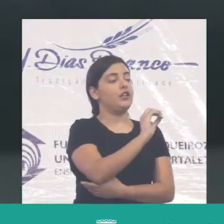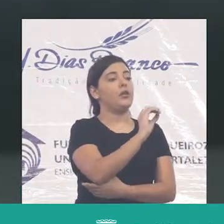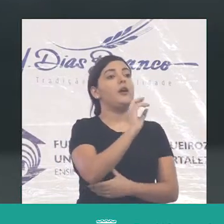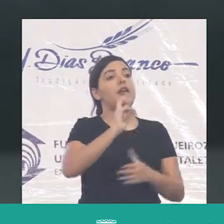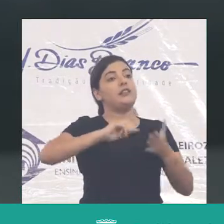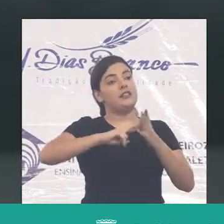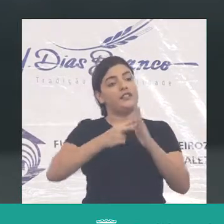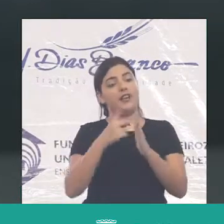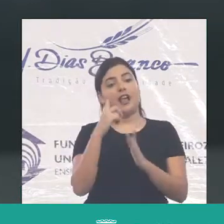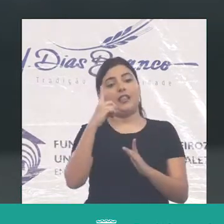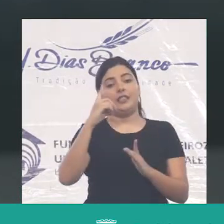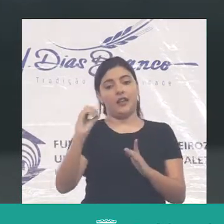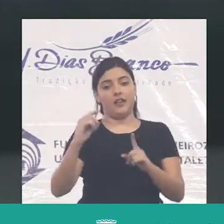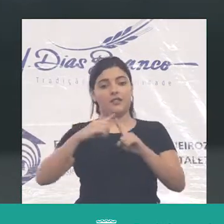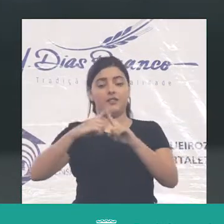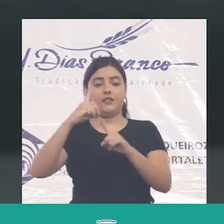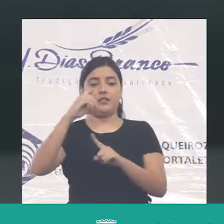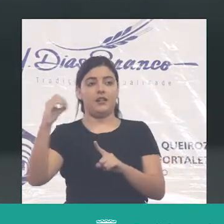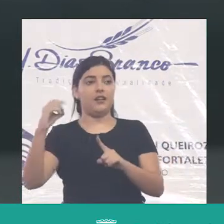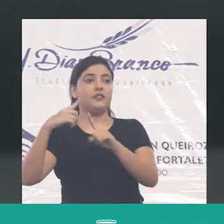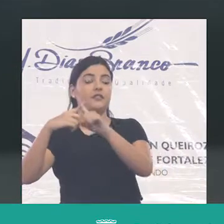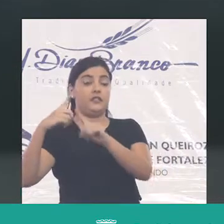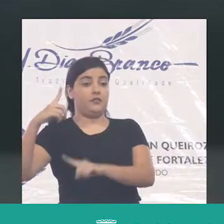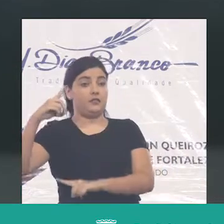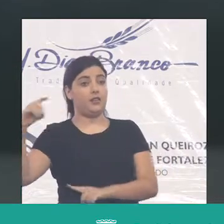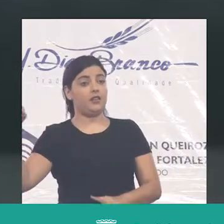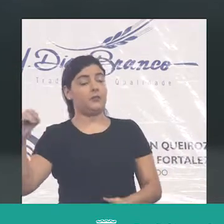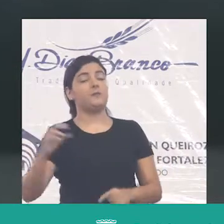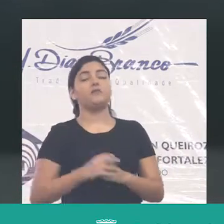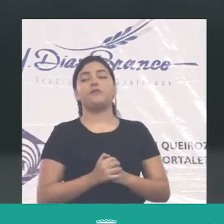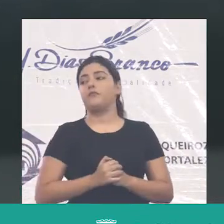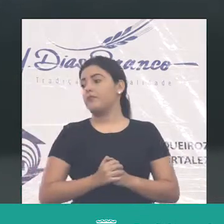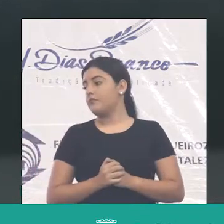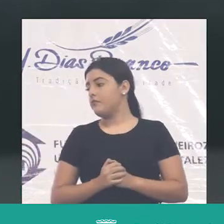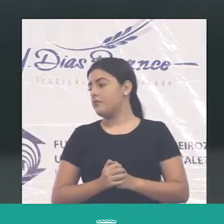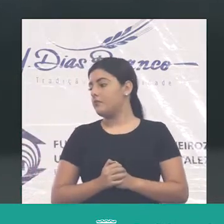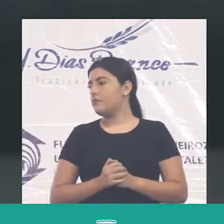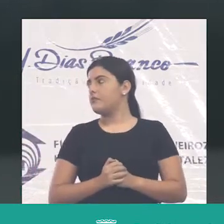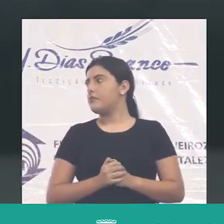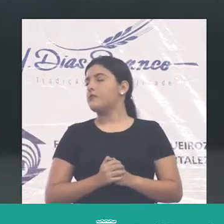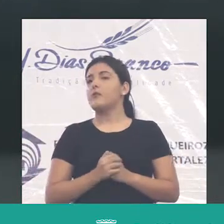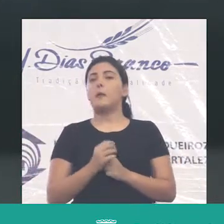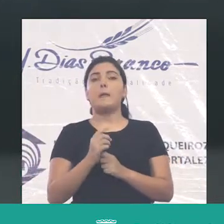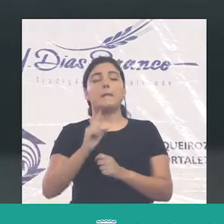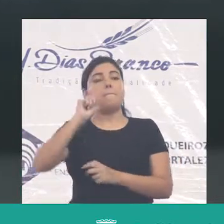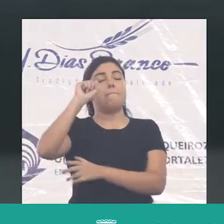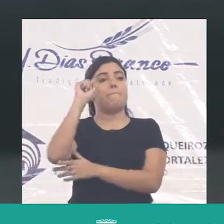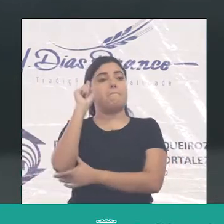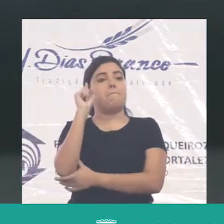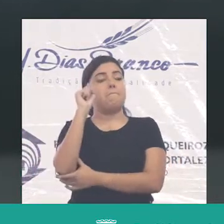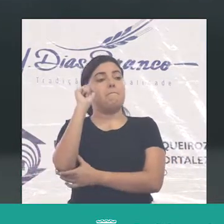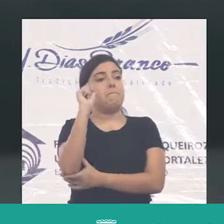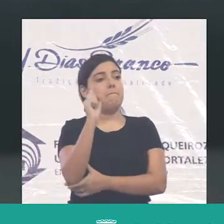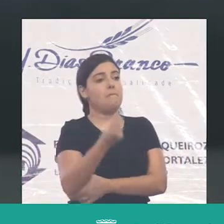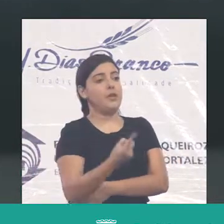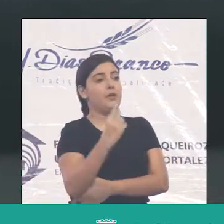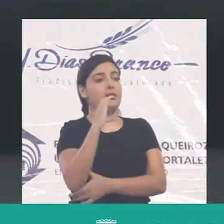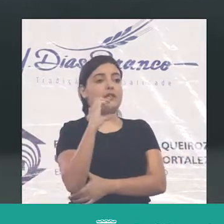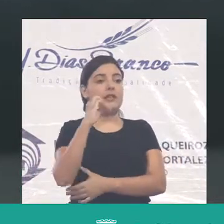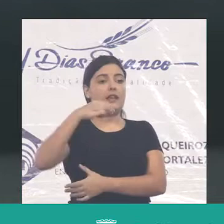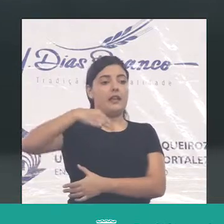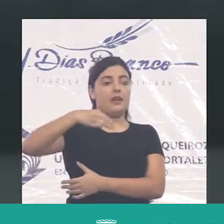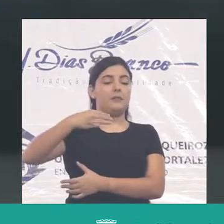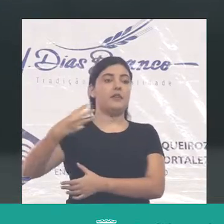vezes 10. 1 litro, 10 vezes 10 vezes 10 dá 1000